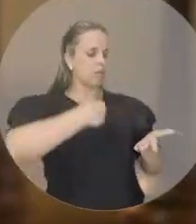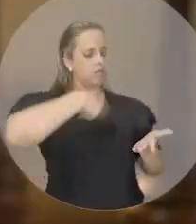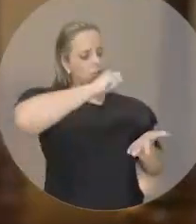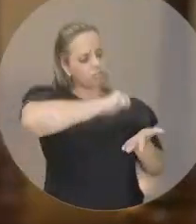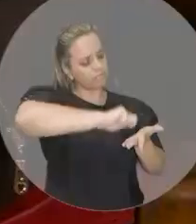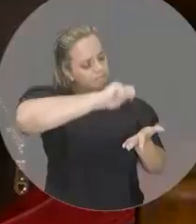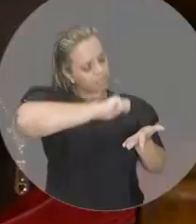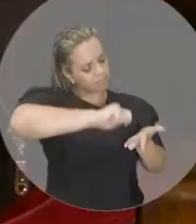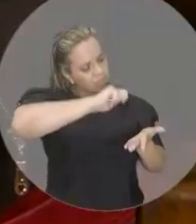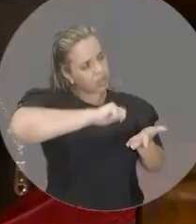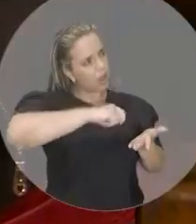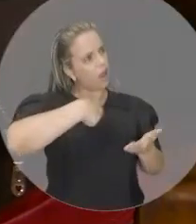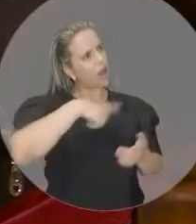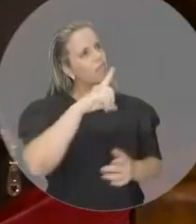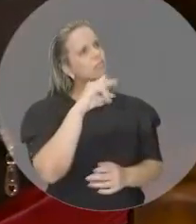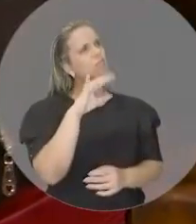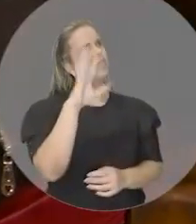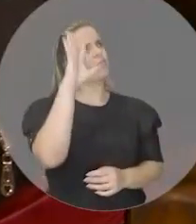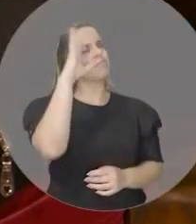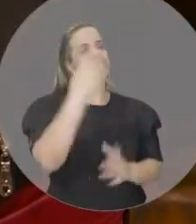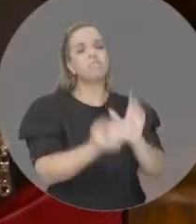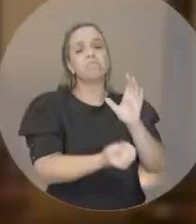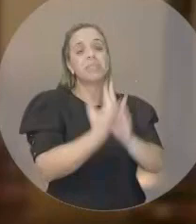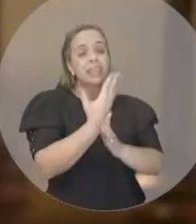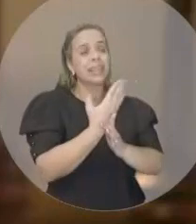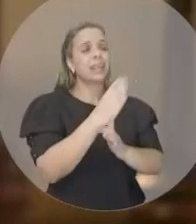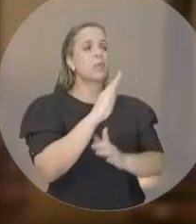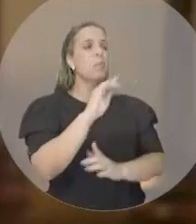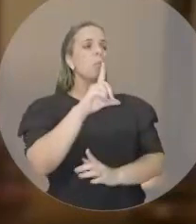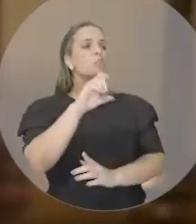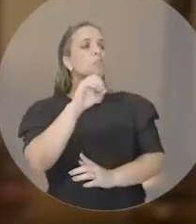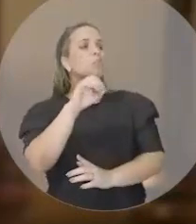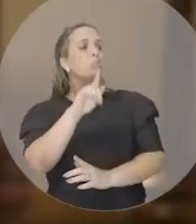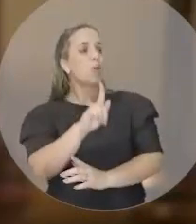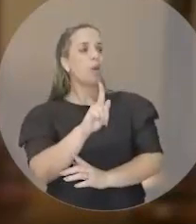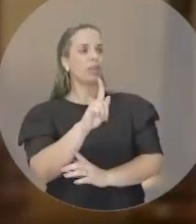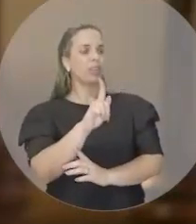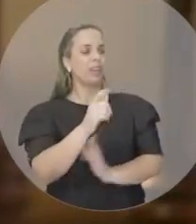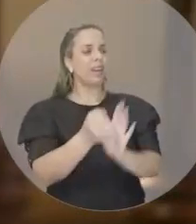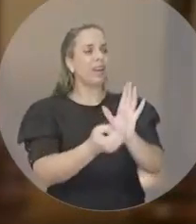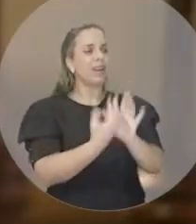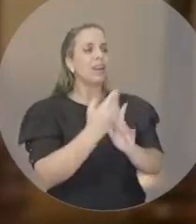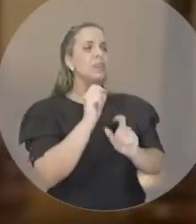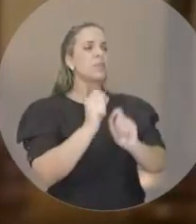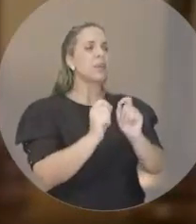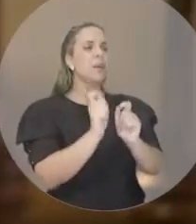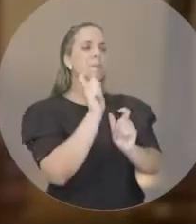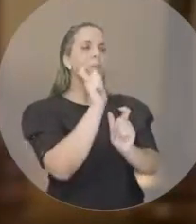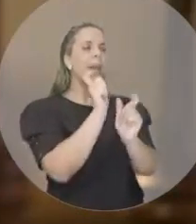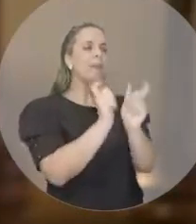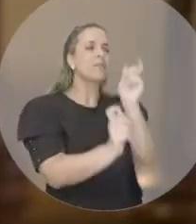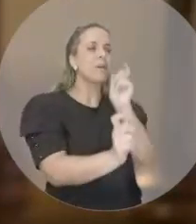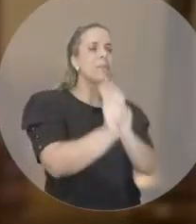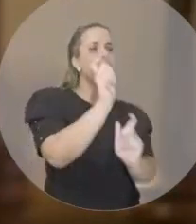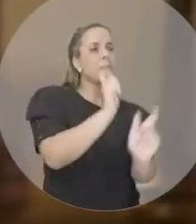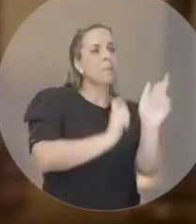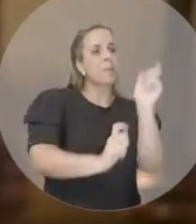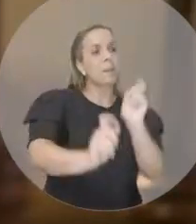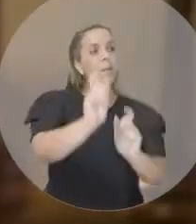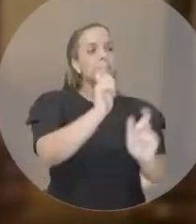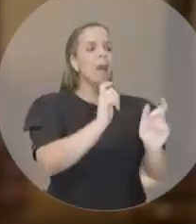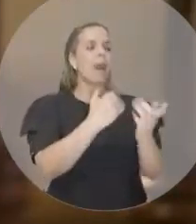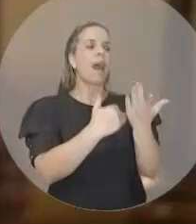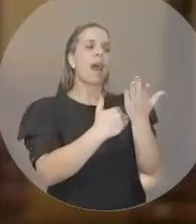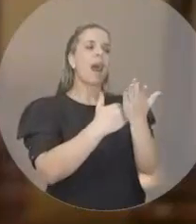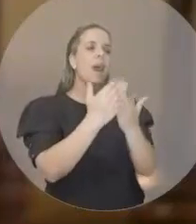de escrita. E então um dia eu resolvi criar um blog. E aí, na época, eu criei um blog chamado Malabarista de Palavras.